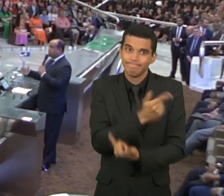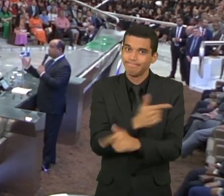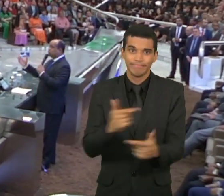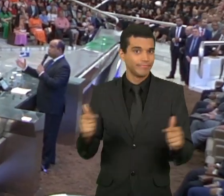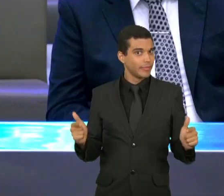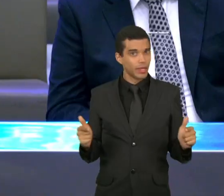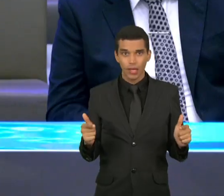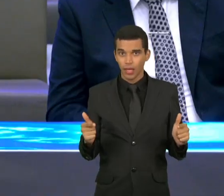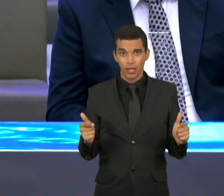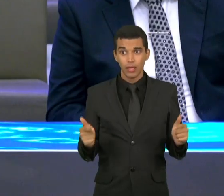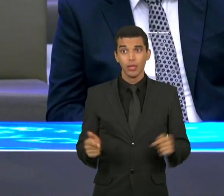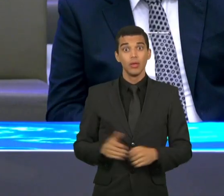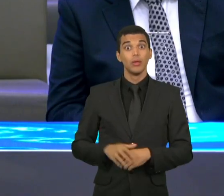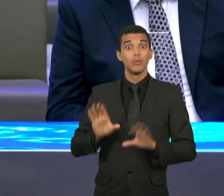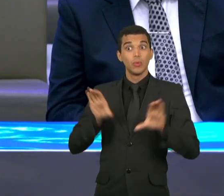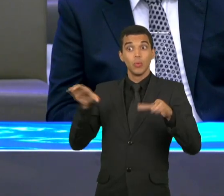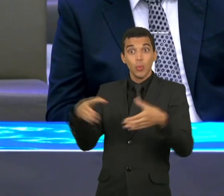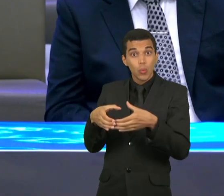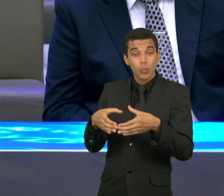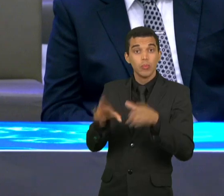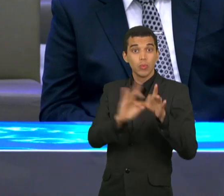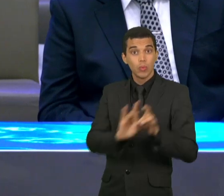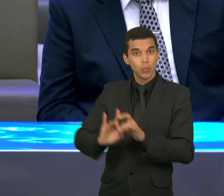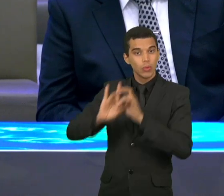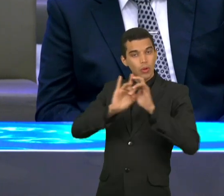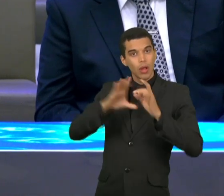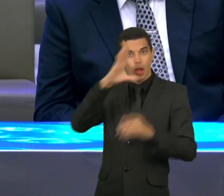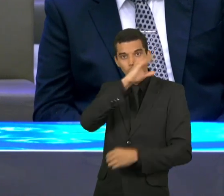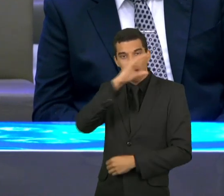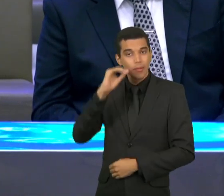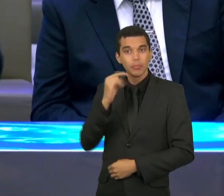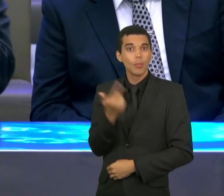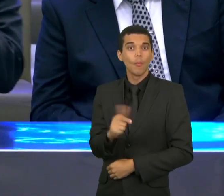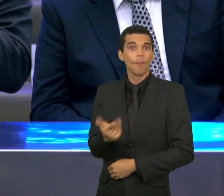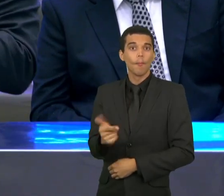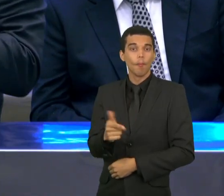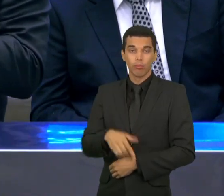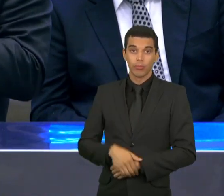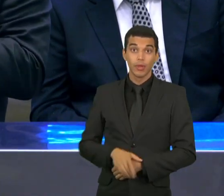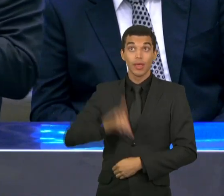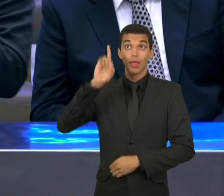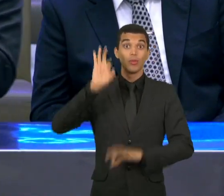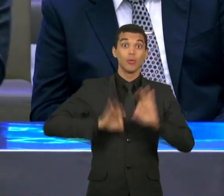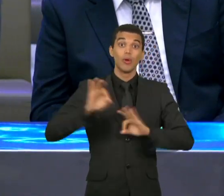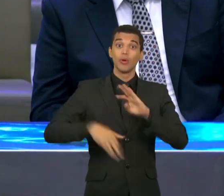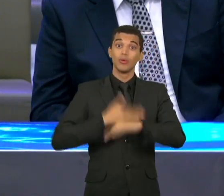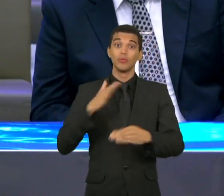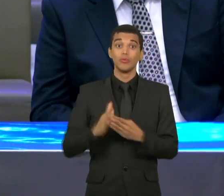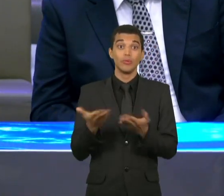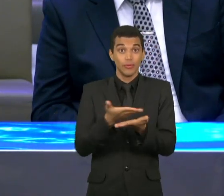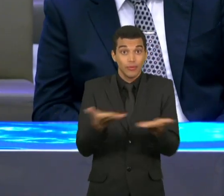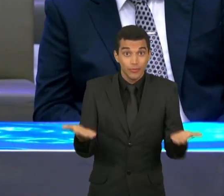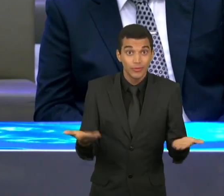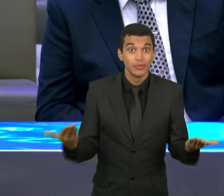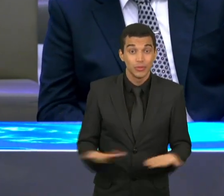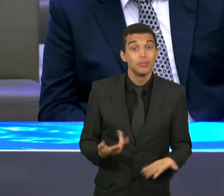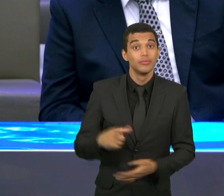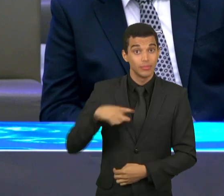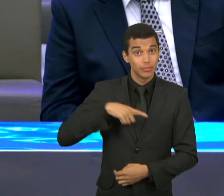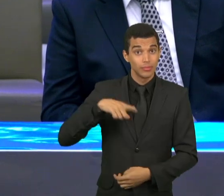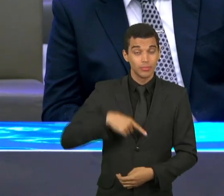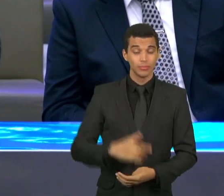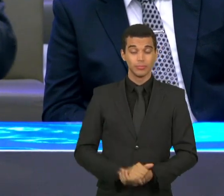Não tínhamos uniões de adolescentes. Deus preparou tudo para a geração de vocês.